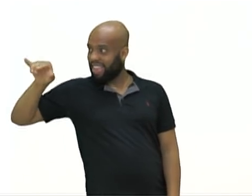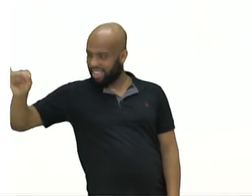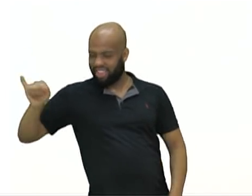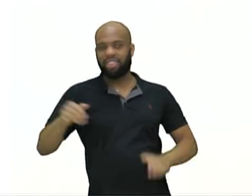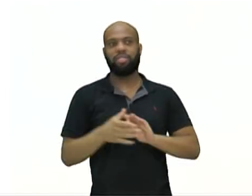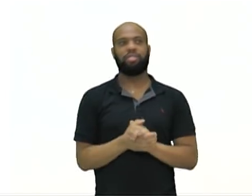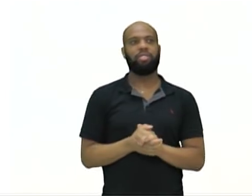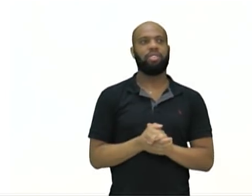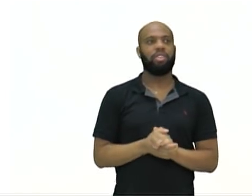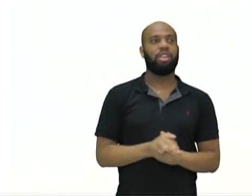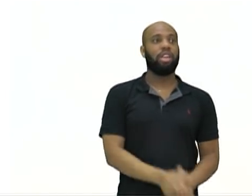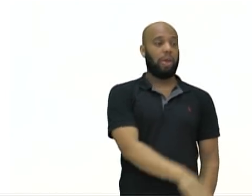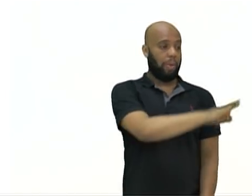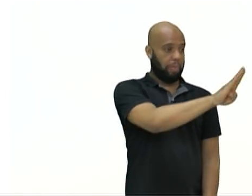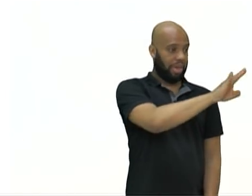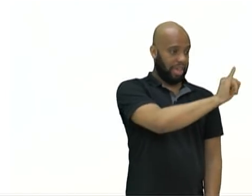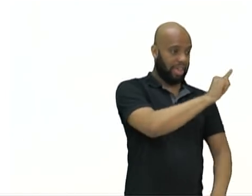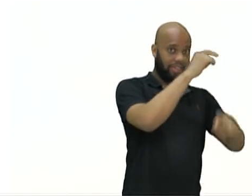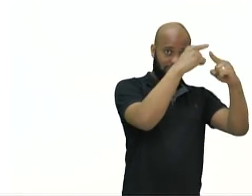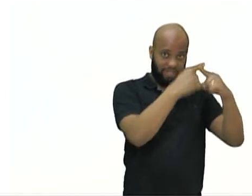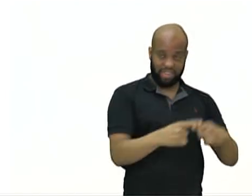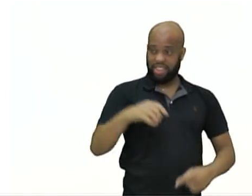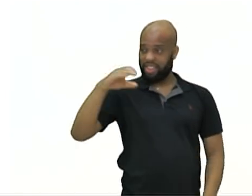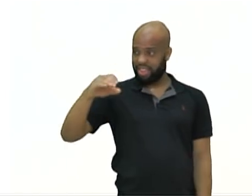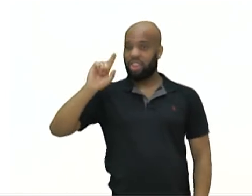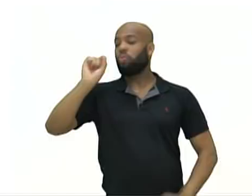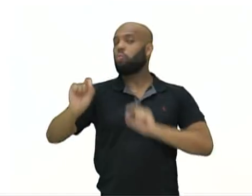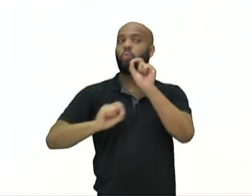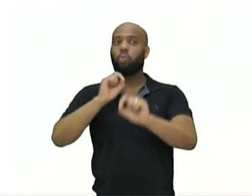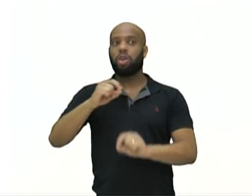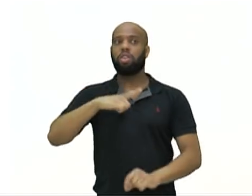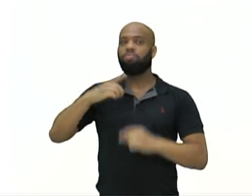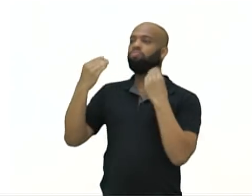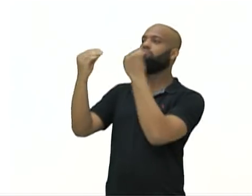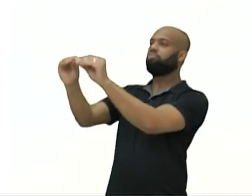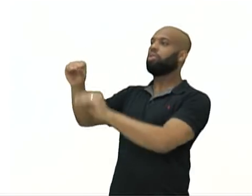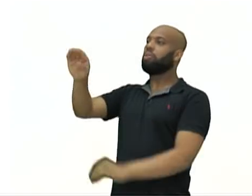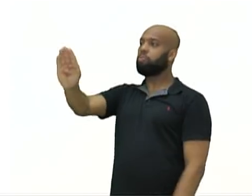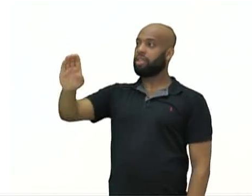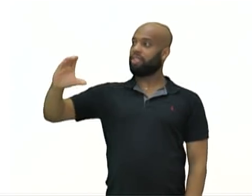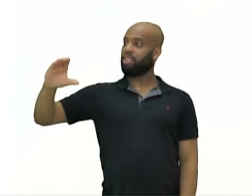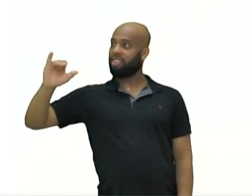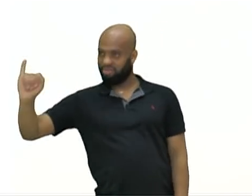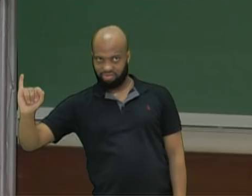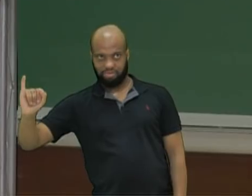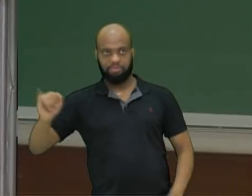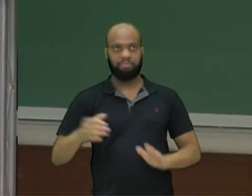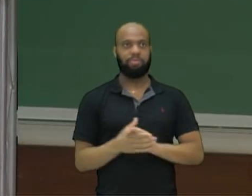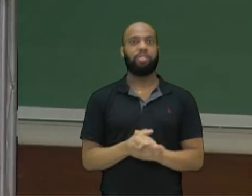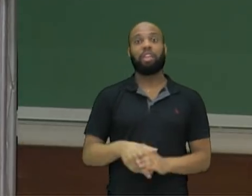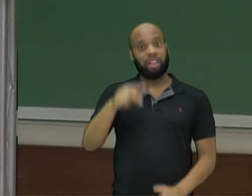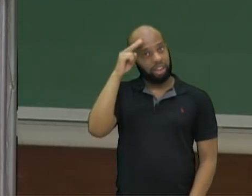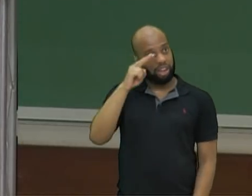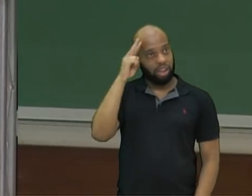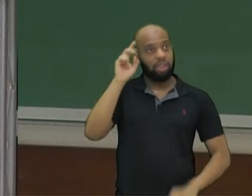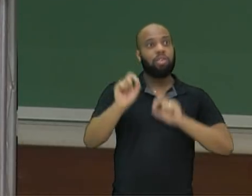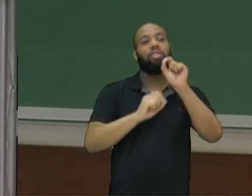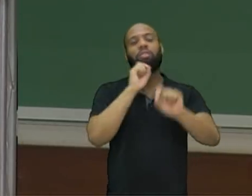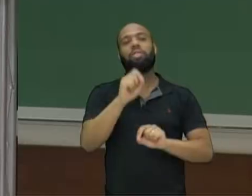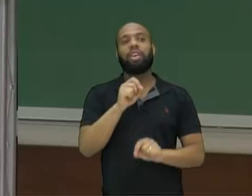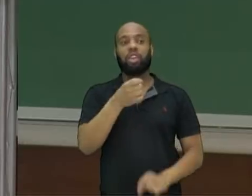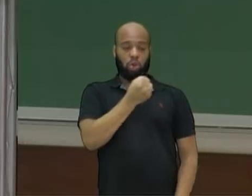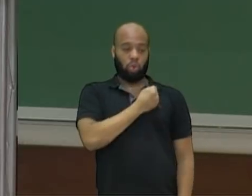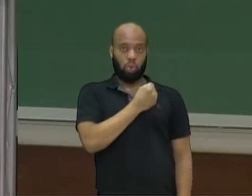ADI. BI vezes C vai ficar o quê? Eu coloquei, ó, BCI. Lembra que a parte